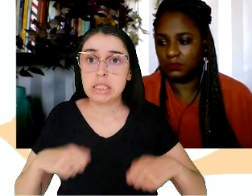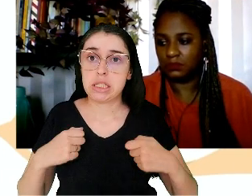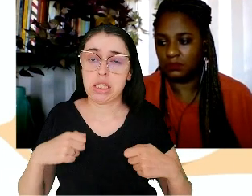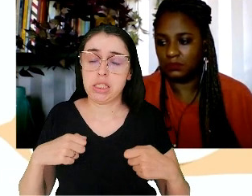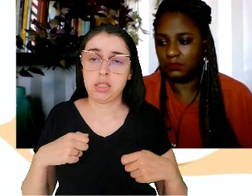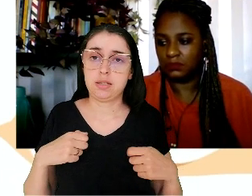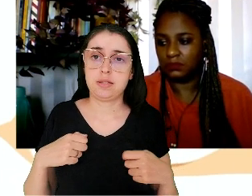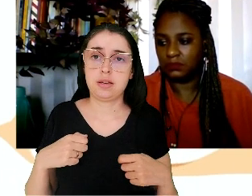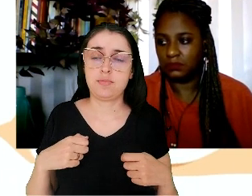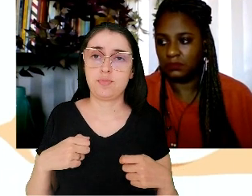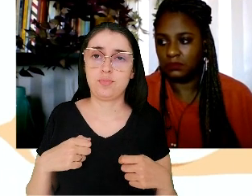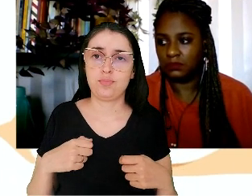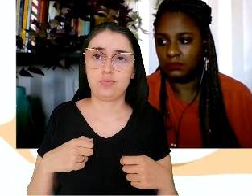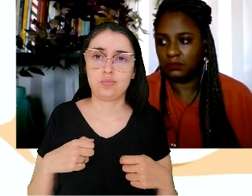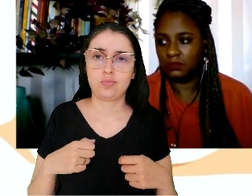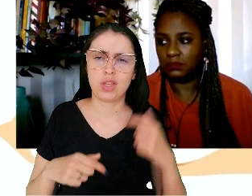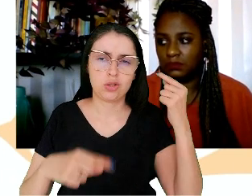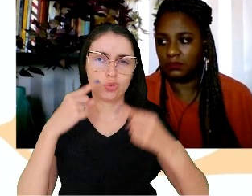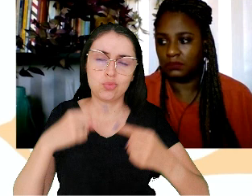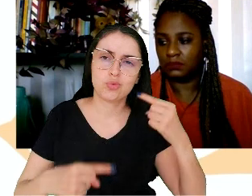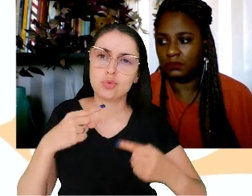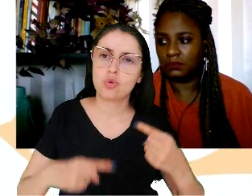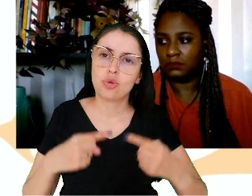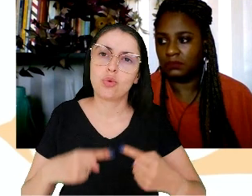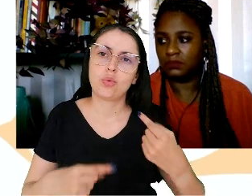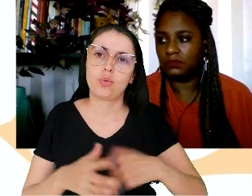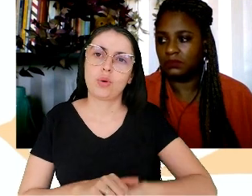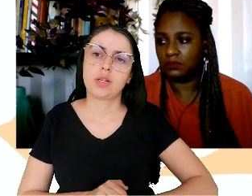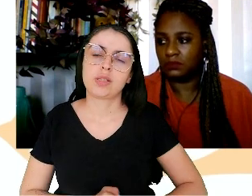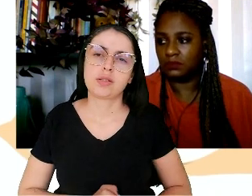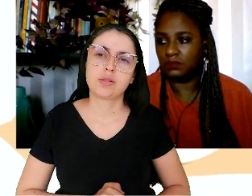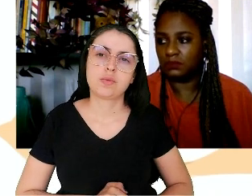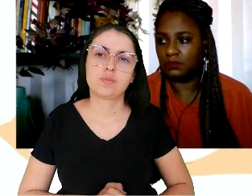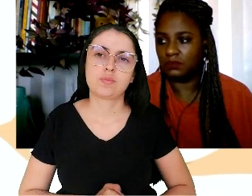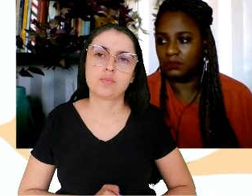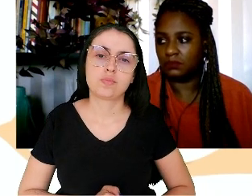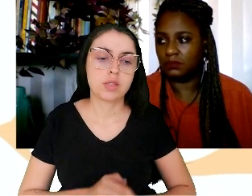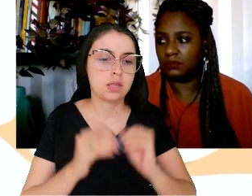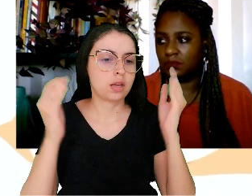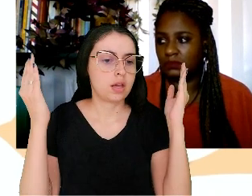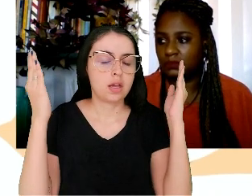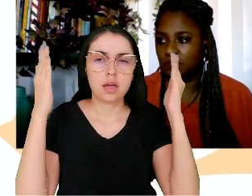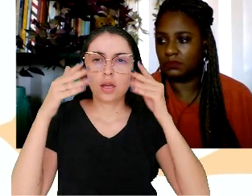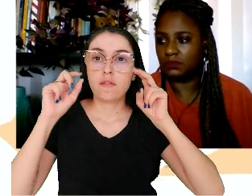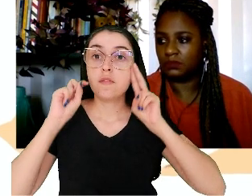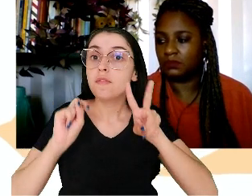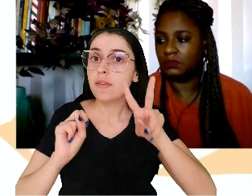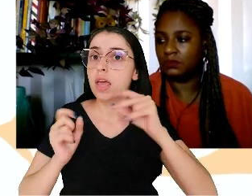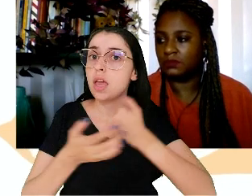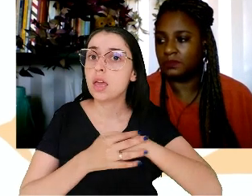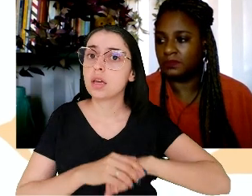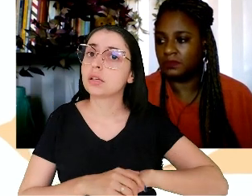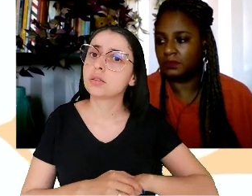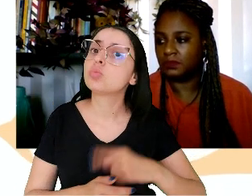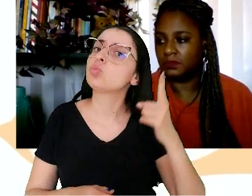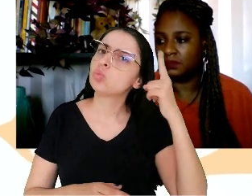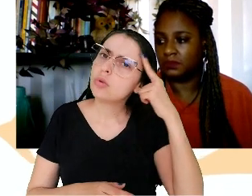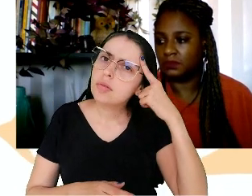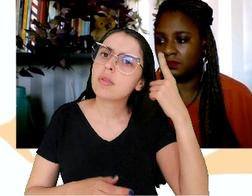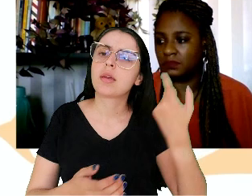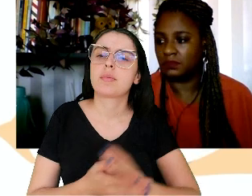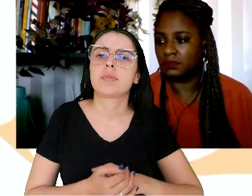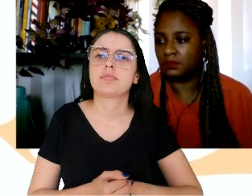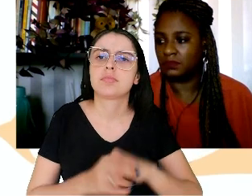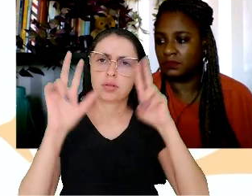aí essas discussões, essa visibilidade, né? Temos que dar visibilidade a esse